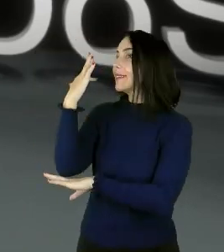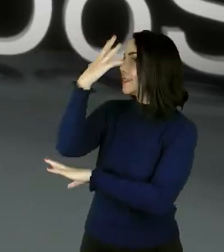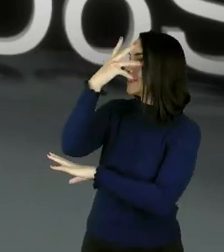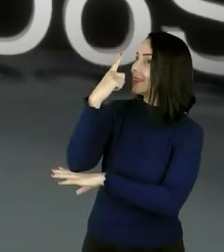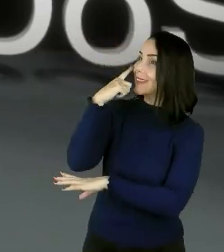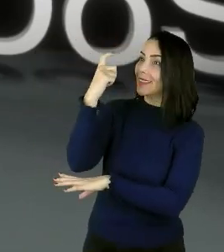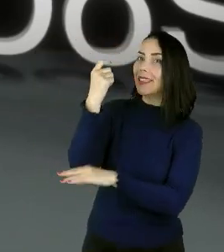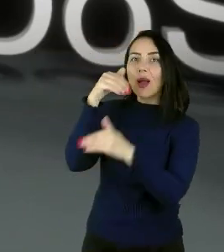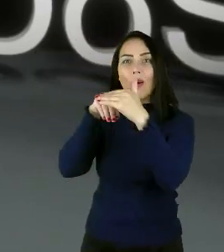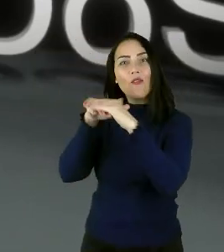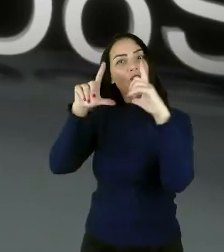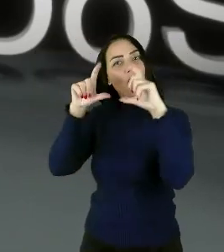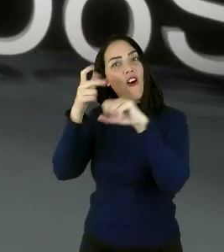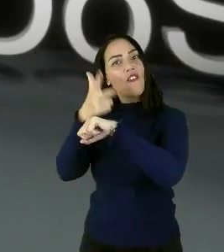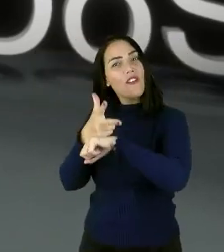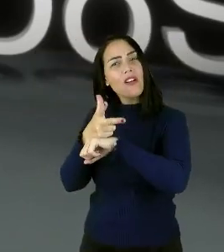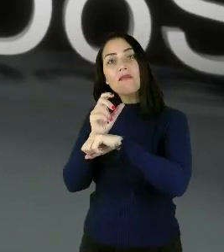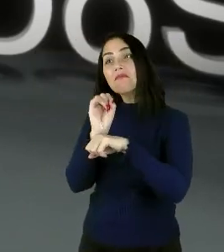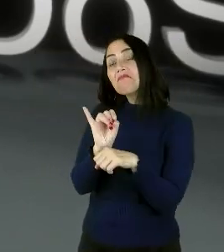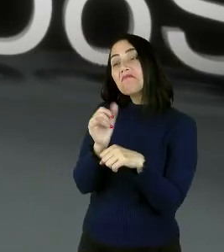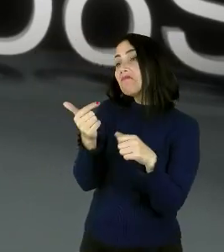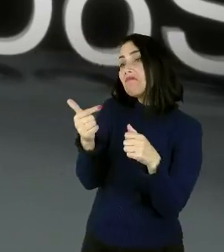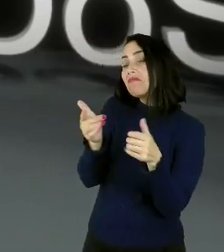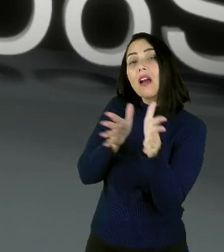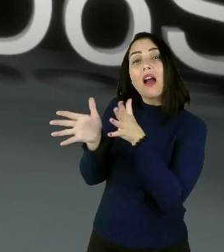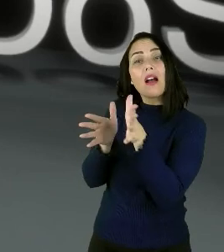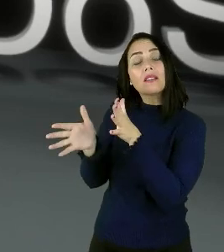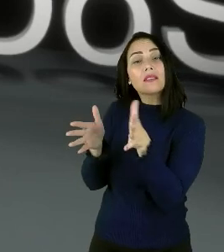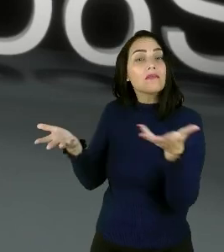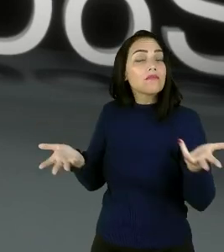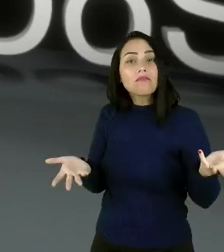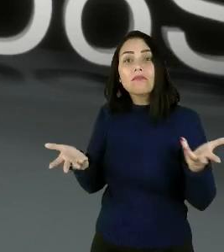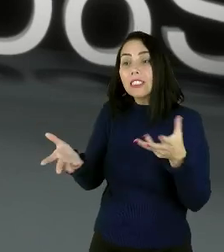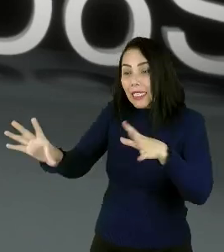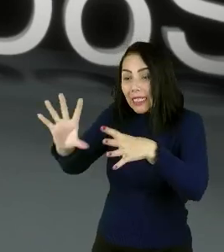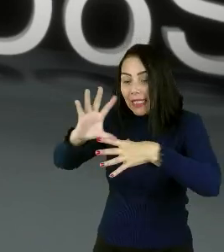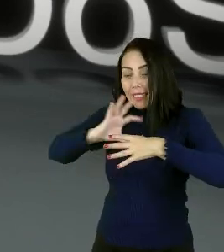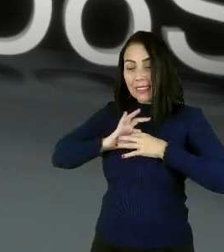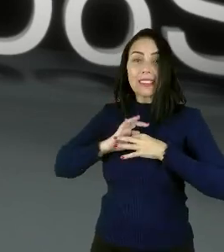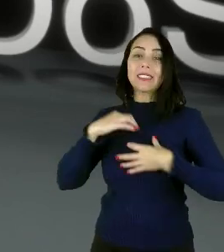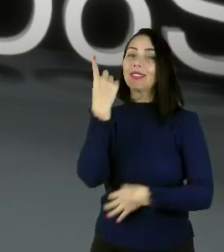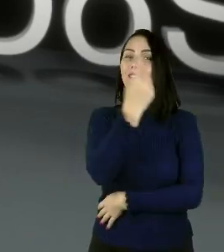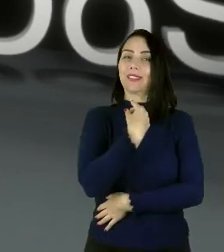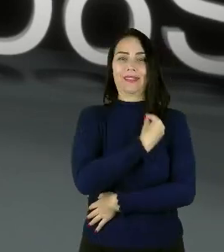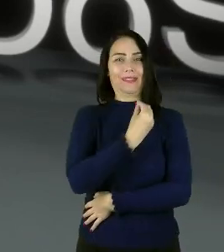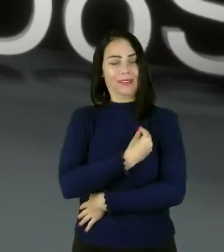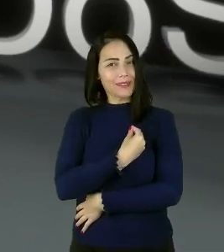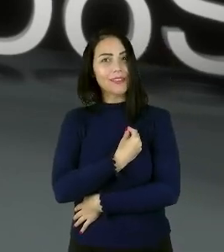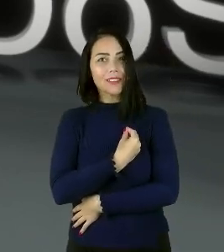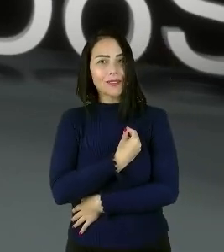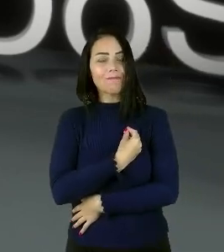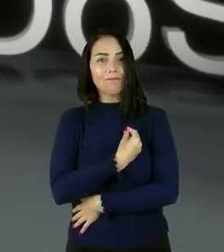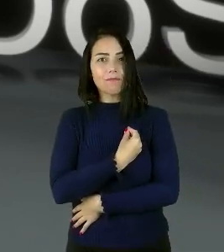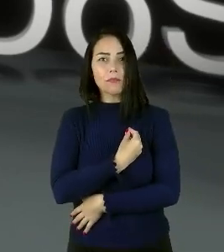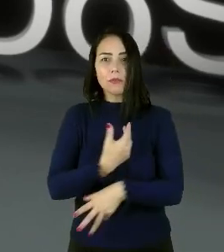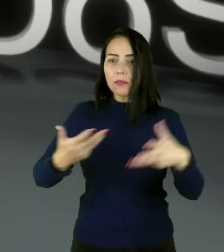guardarmos fotos e vídeos se elas não estiverem acessíveis fazendo parte da nossa vida